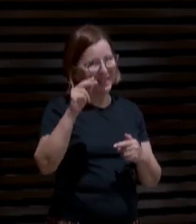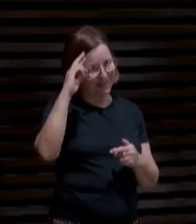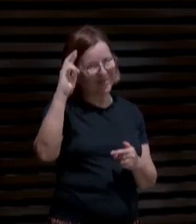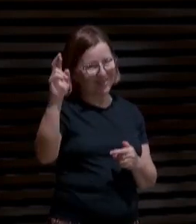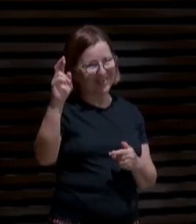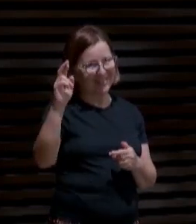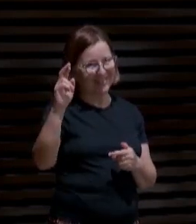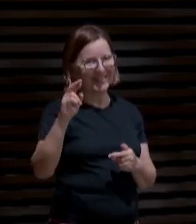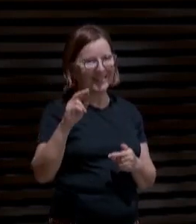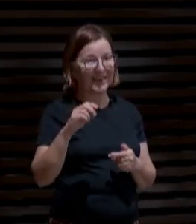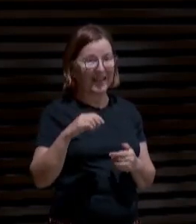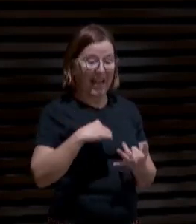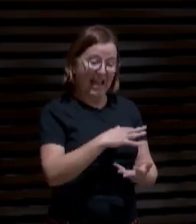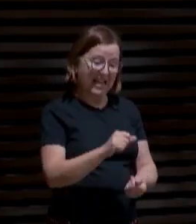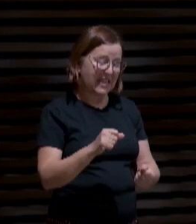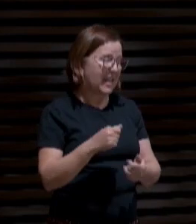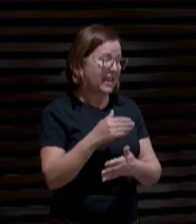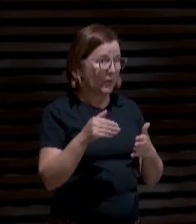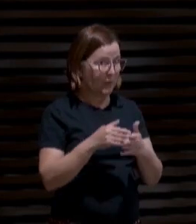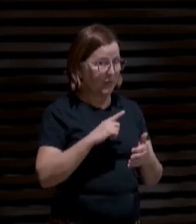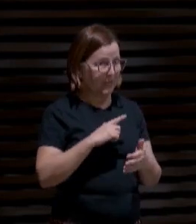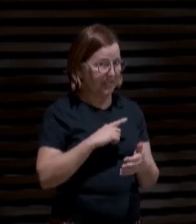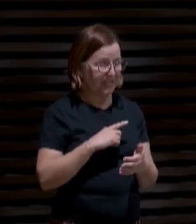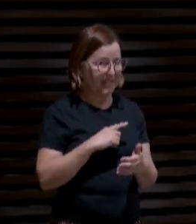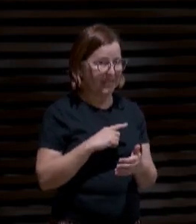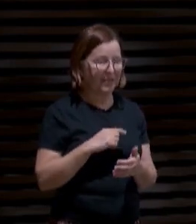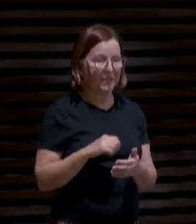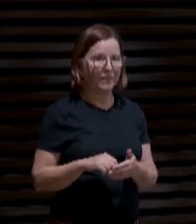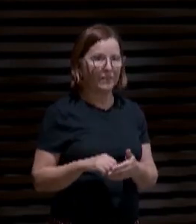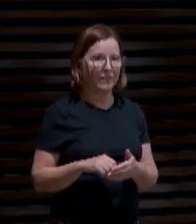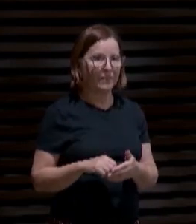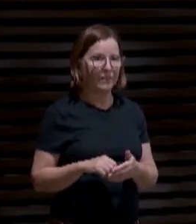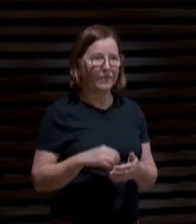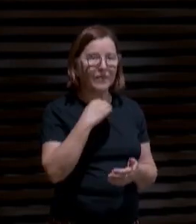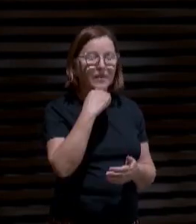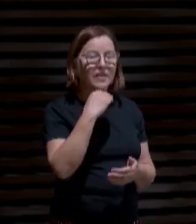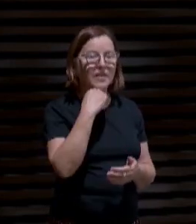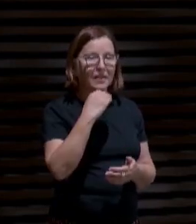habitam. Não tem o direito de matar uma criança. O seu corpo não é seu.